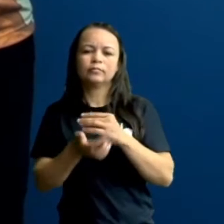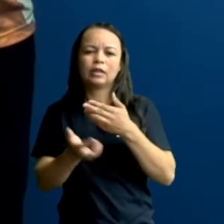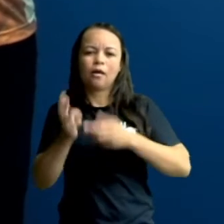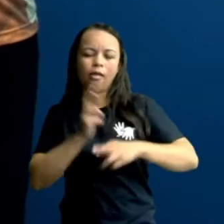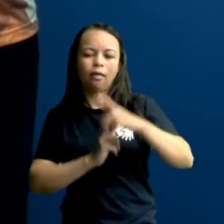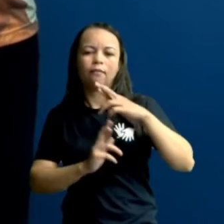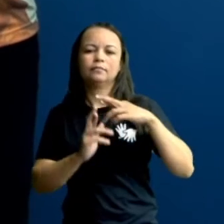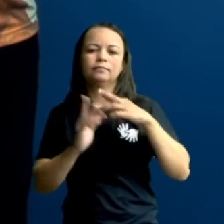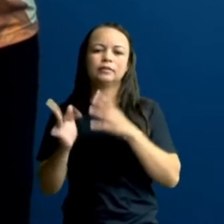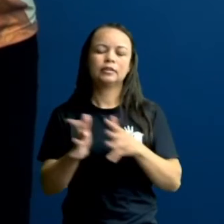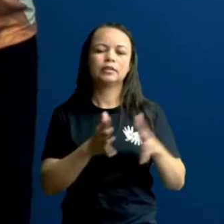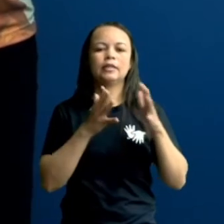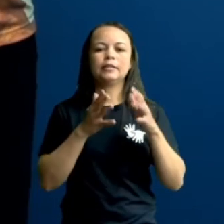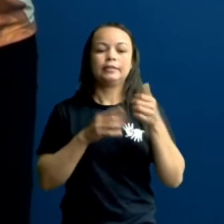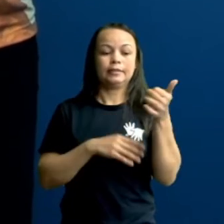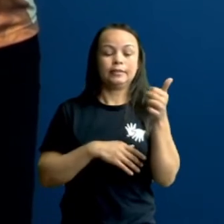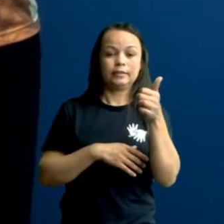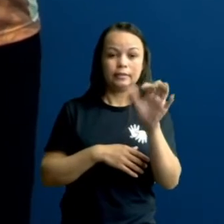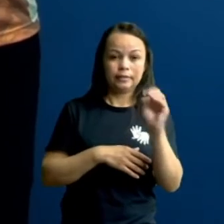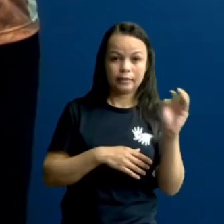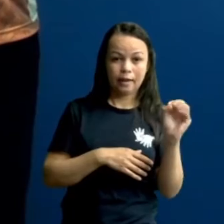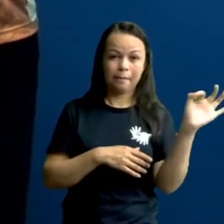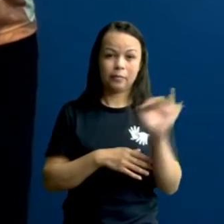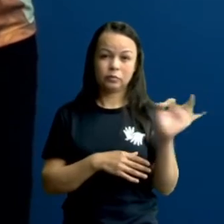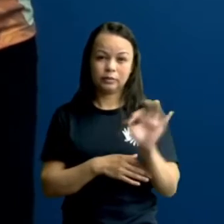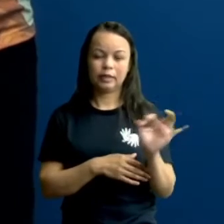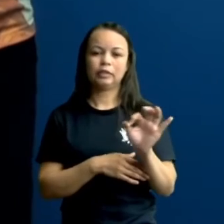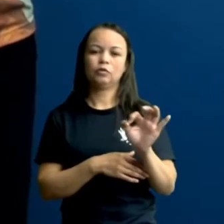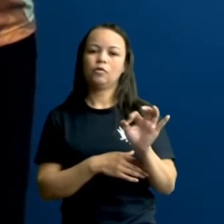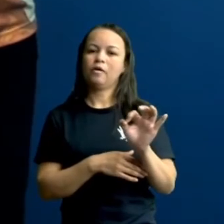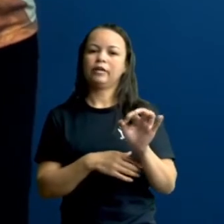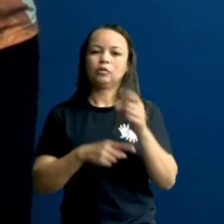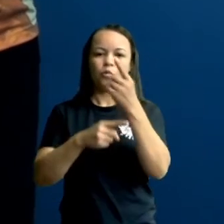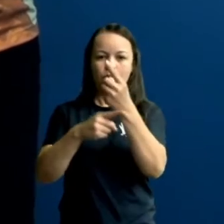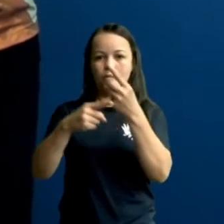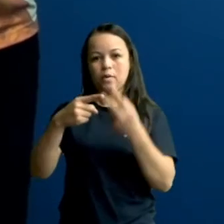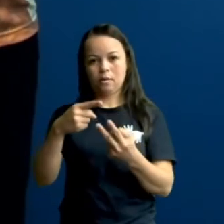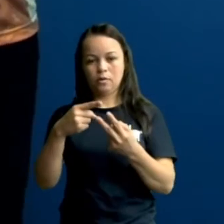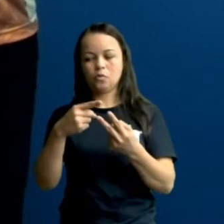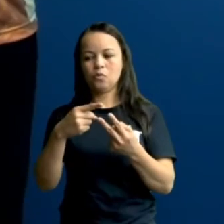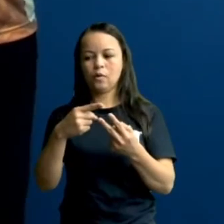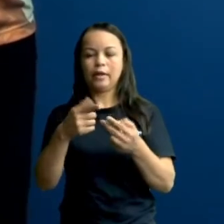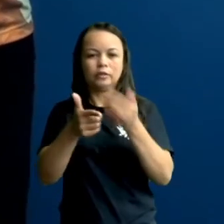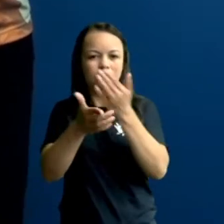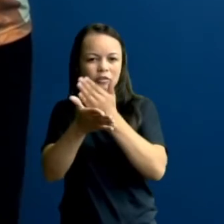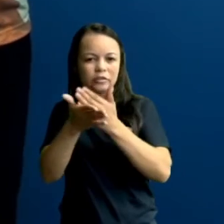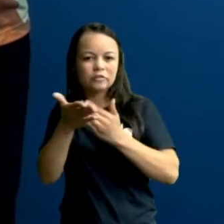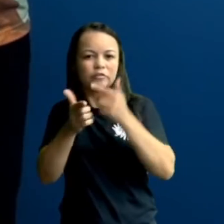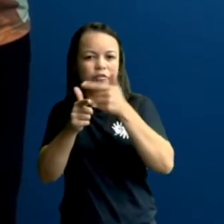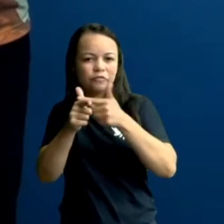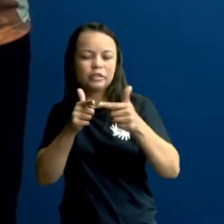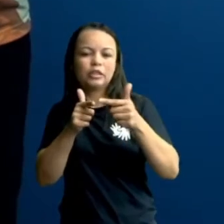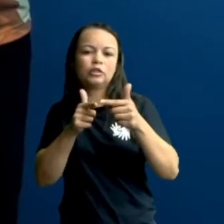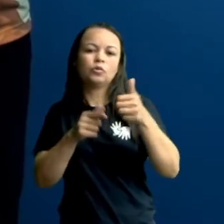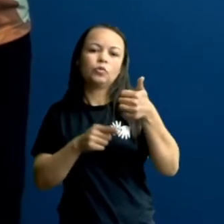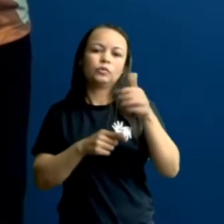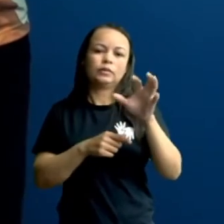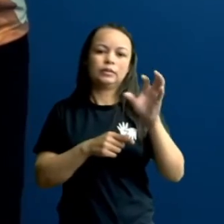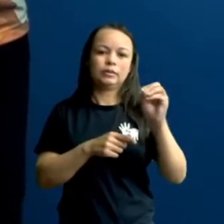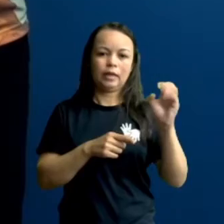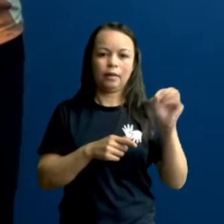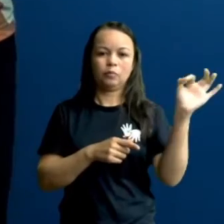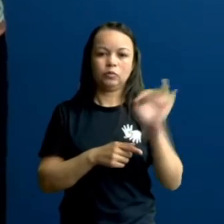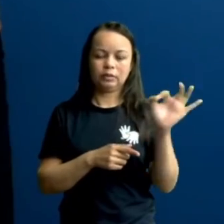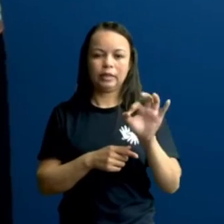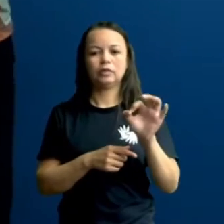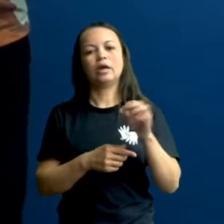essa relação de 100% e a fração 1/2, é que eu estou dividindo esse 100% pela metade. Então,